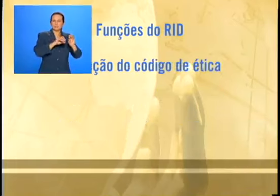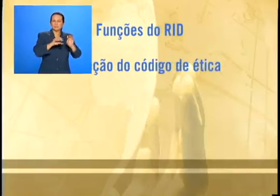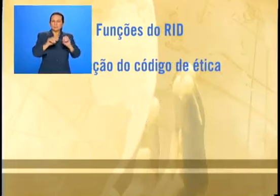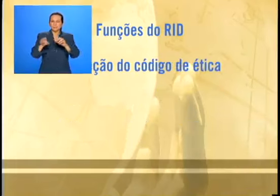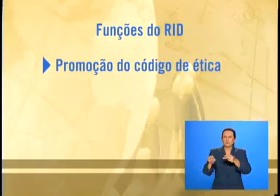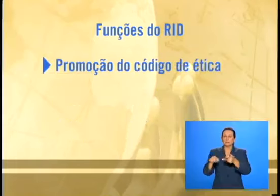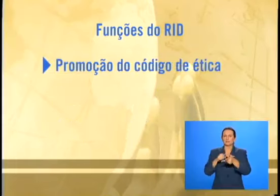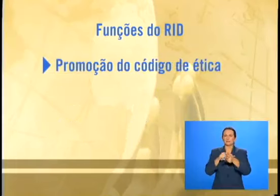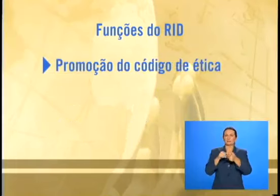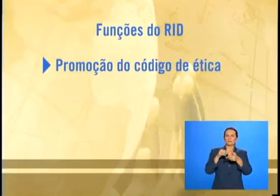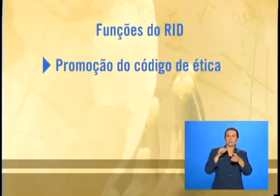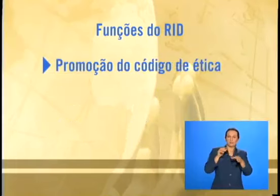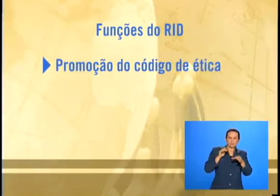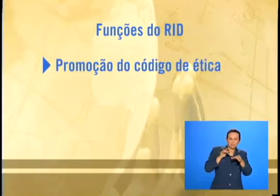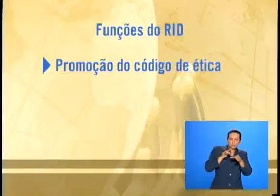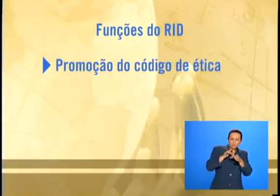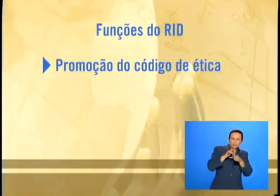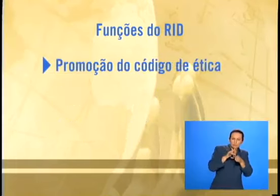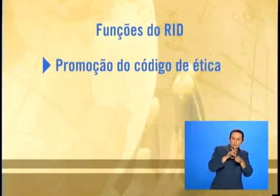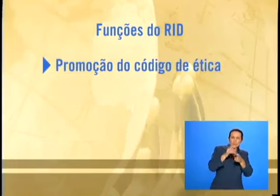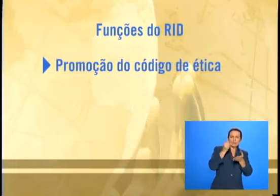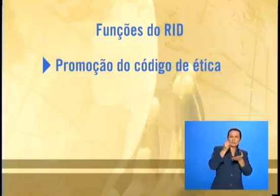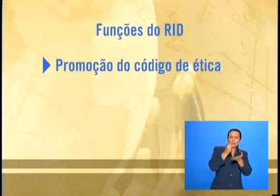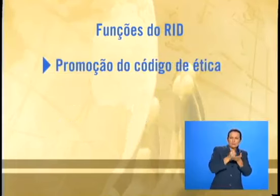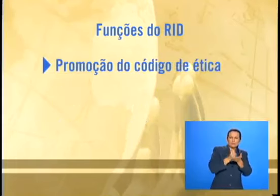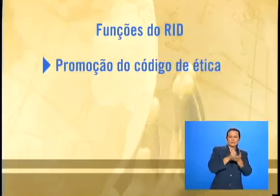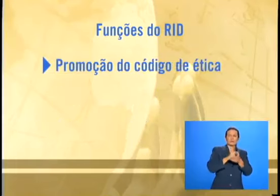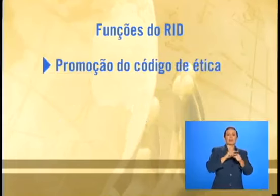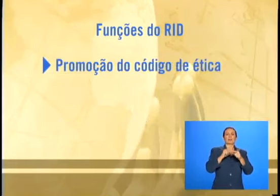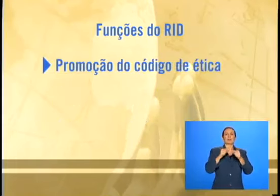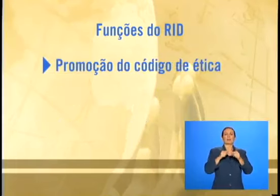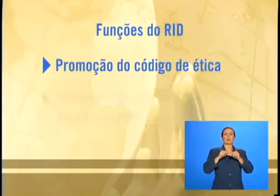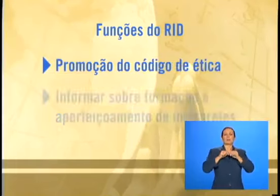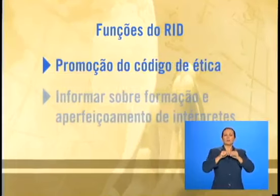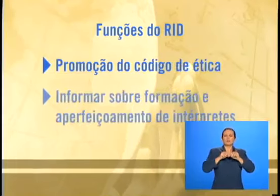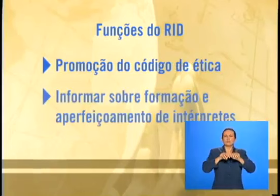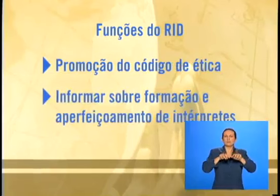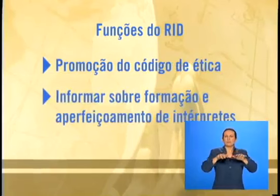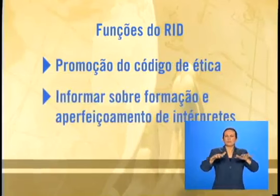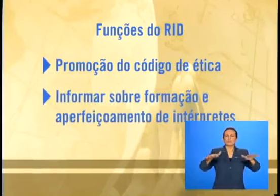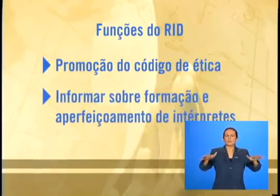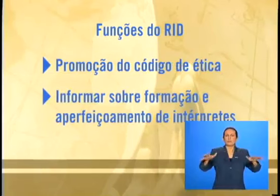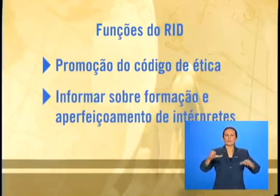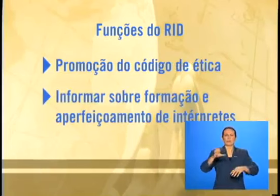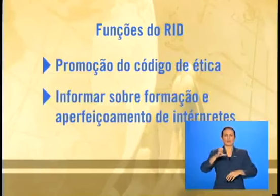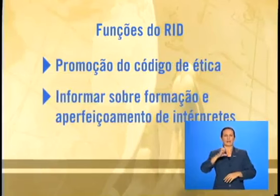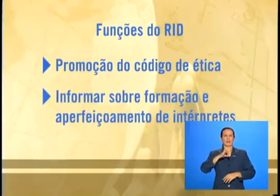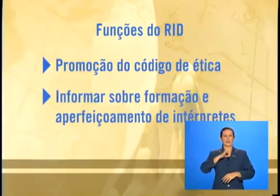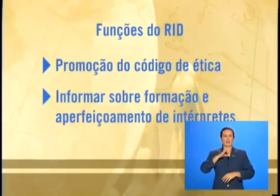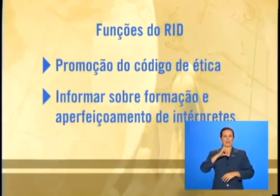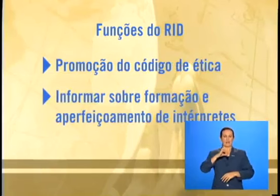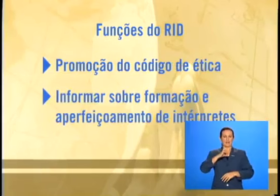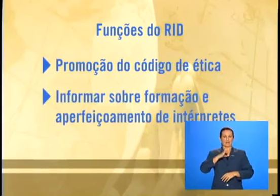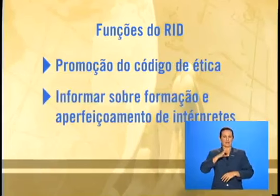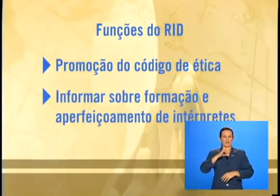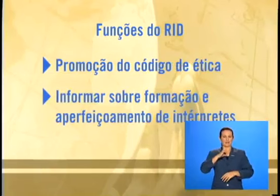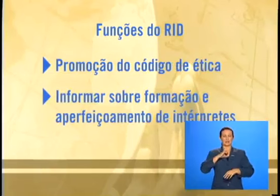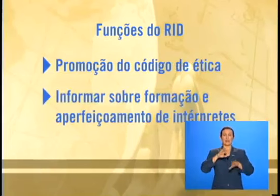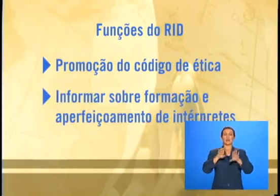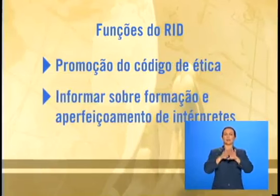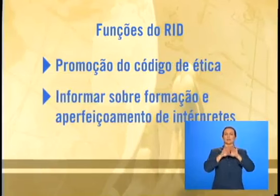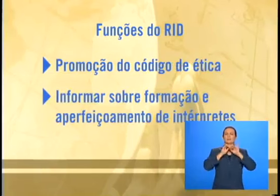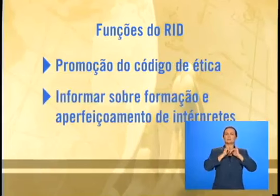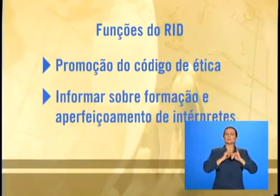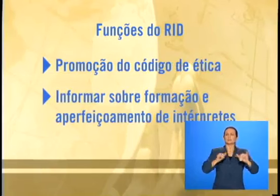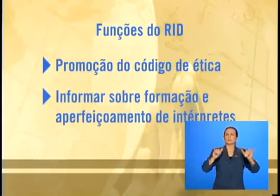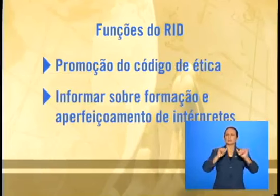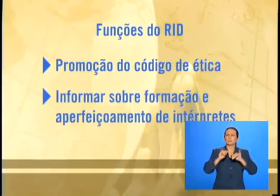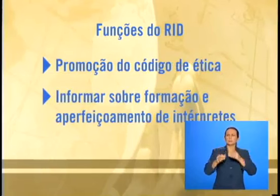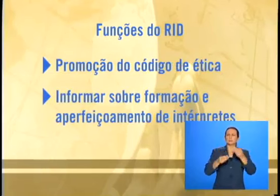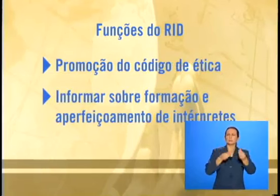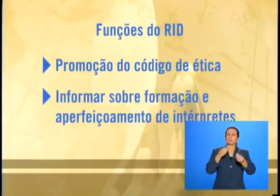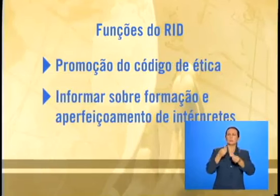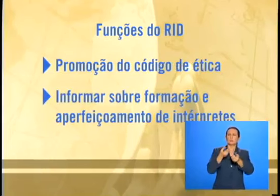e promover o código de ética, também oferecendo informações sobre formação e